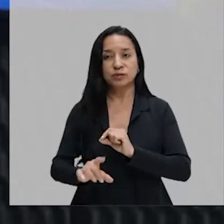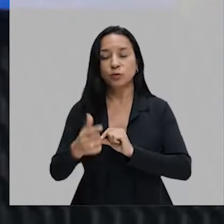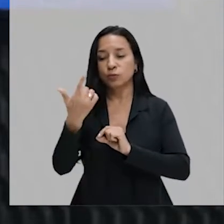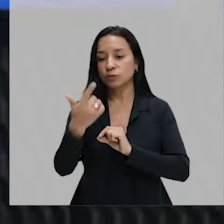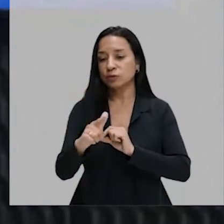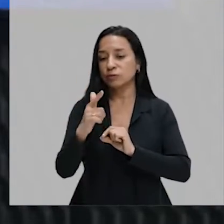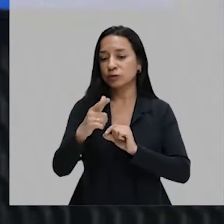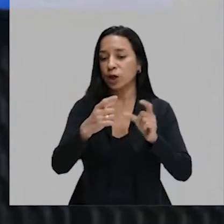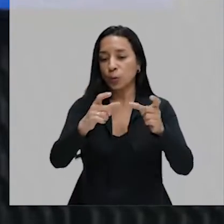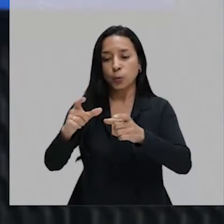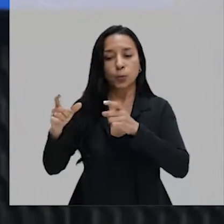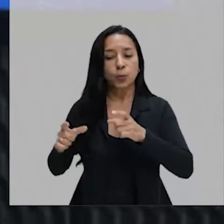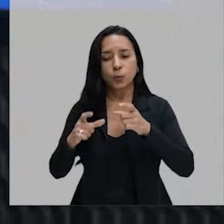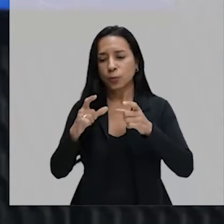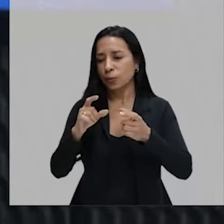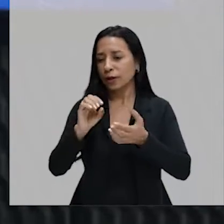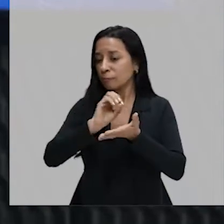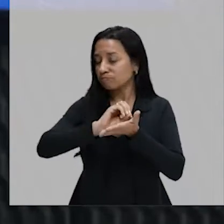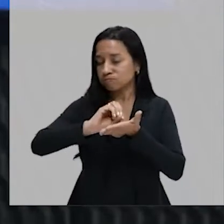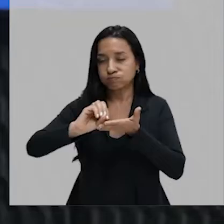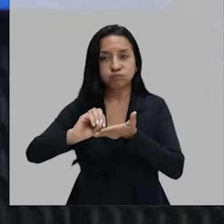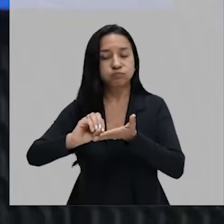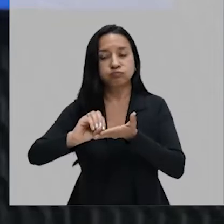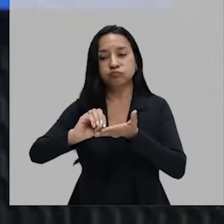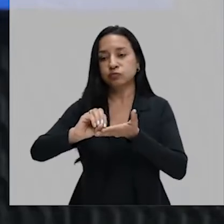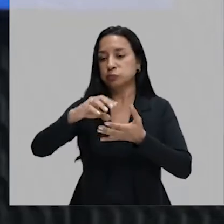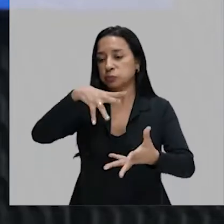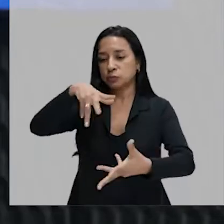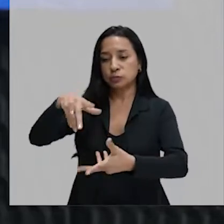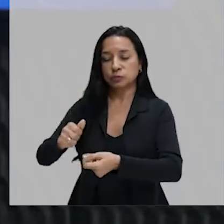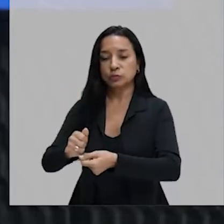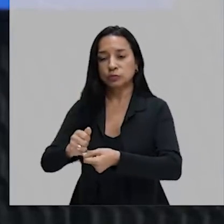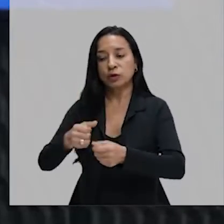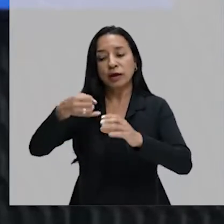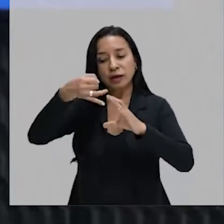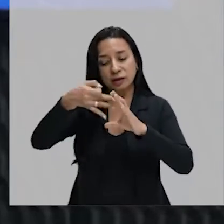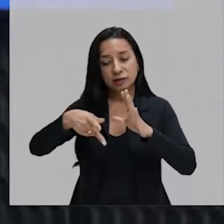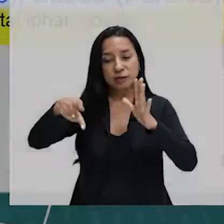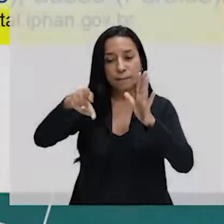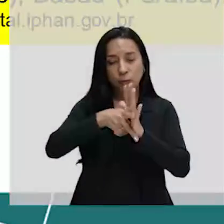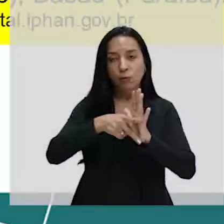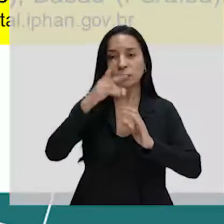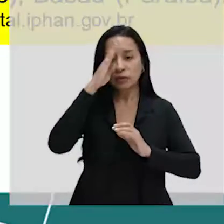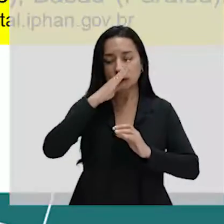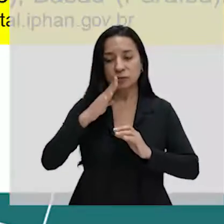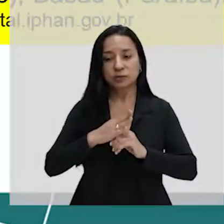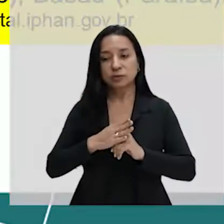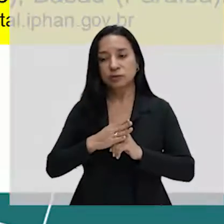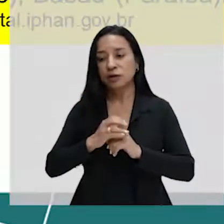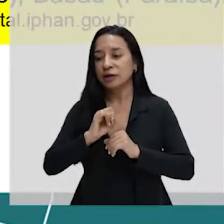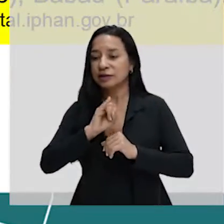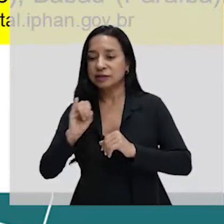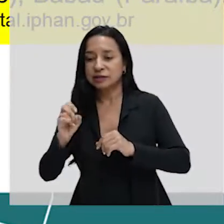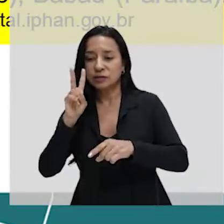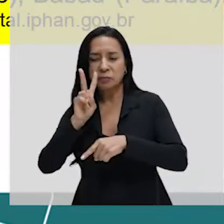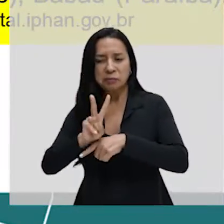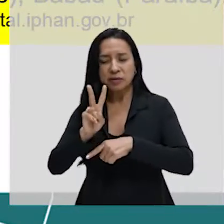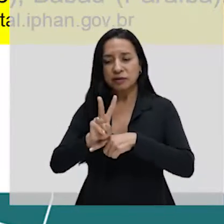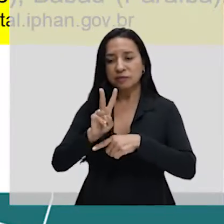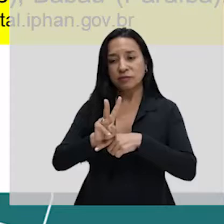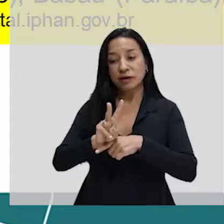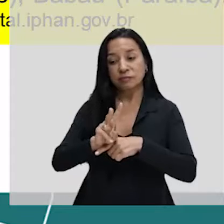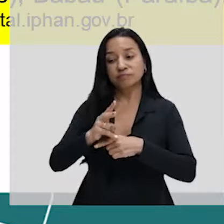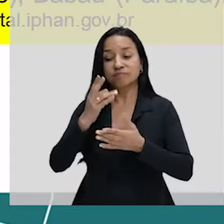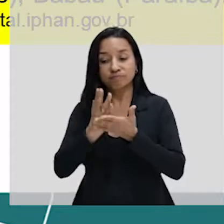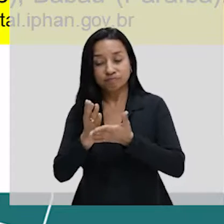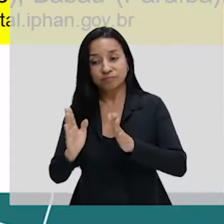nenhum do mundo com essa característica nossa. Então, se a gente não preservar isso e continuar produzindo, professor, já vi isso. Na minha